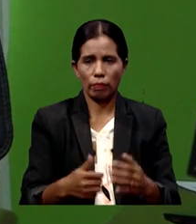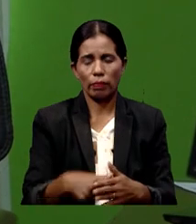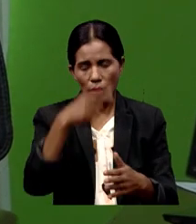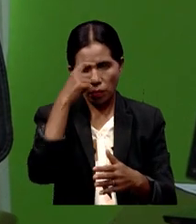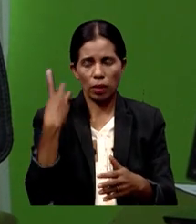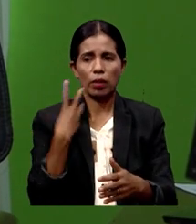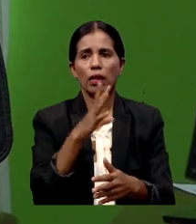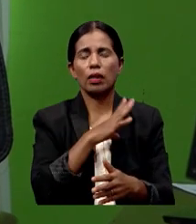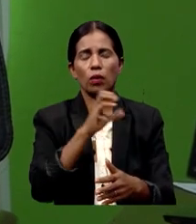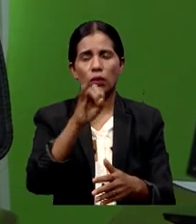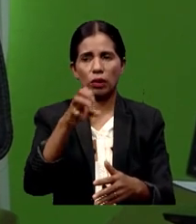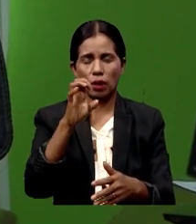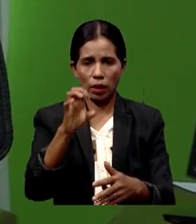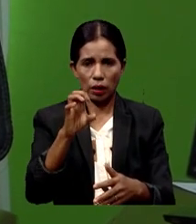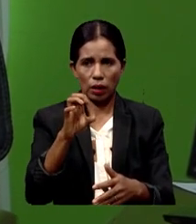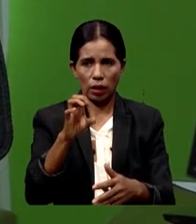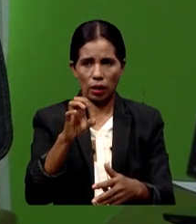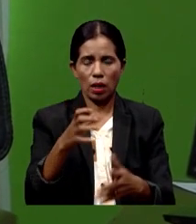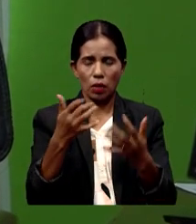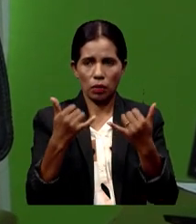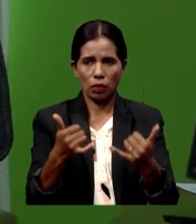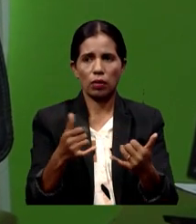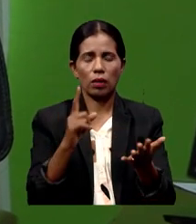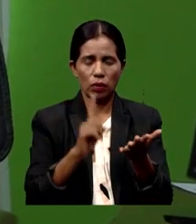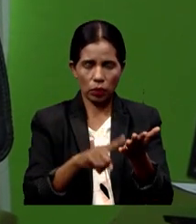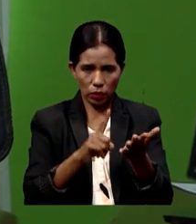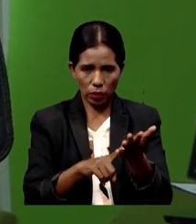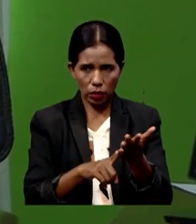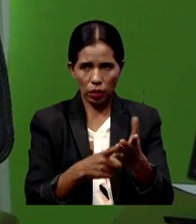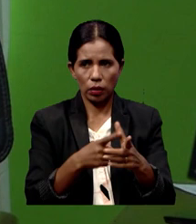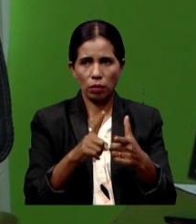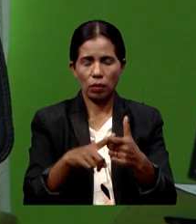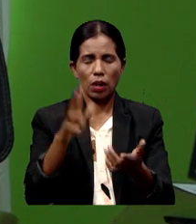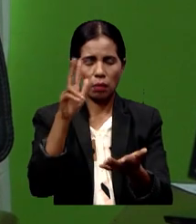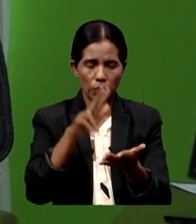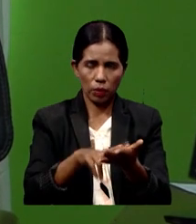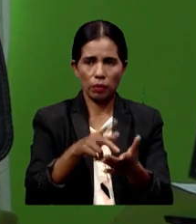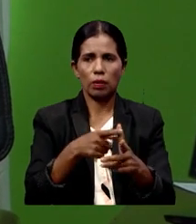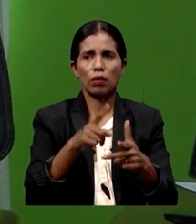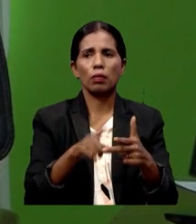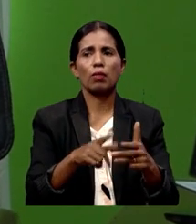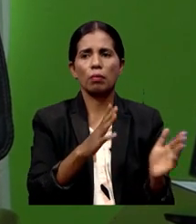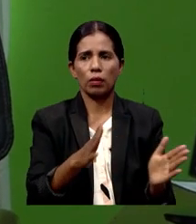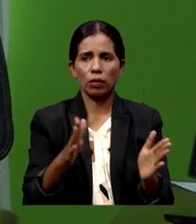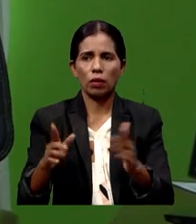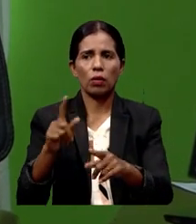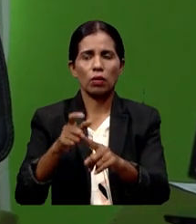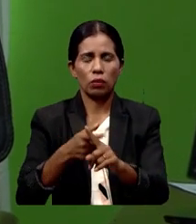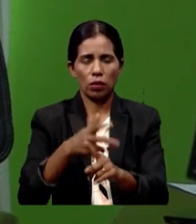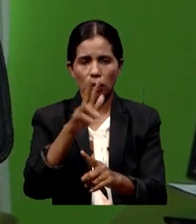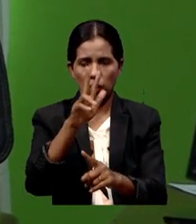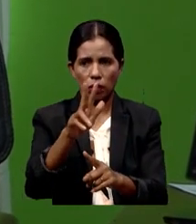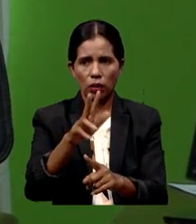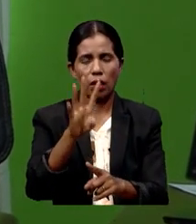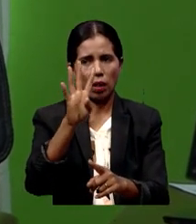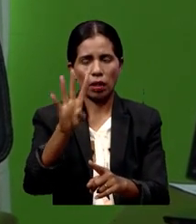ita hino os menos geral vista do caminho agora si a discussão mahira a prova nem o processo bane bele to fulan tolo tolo